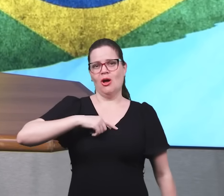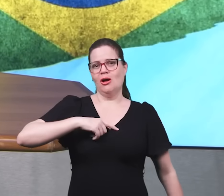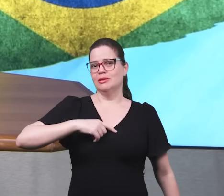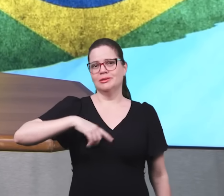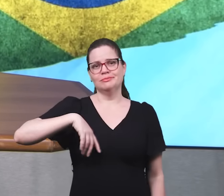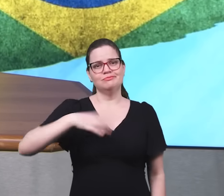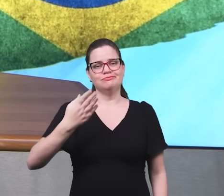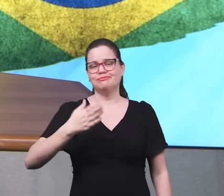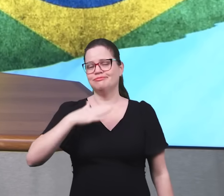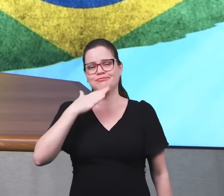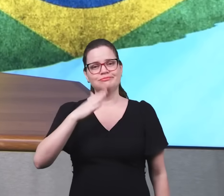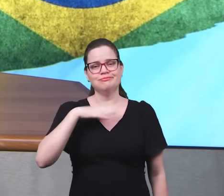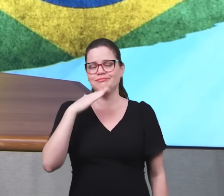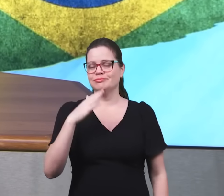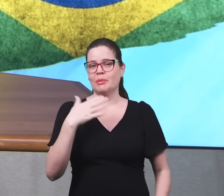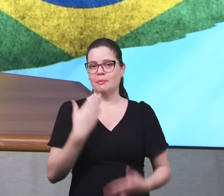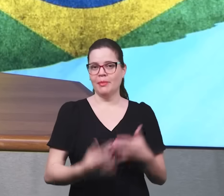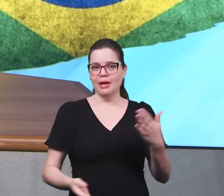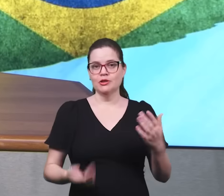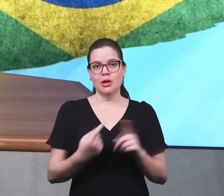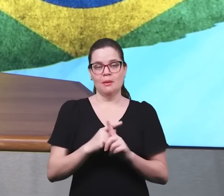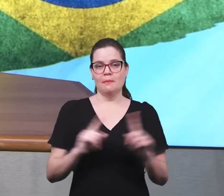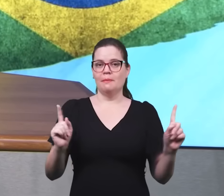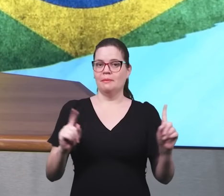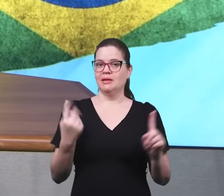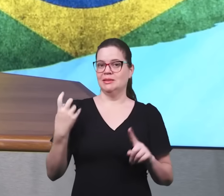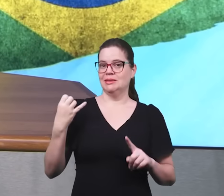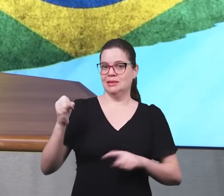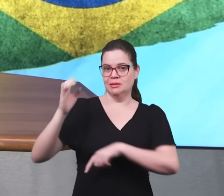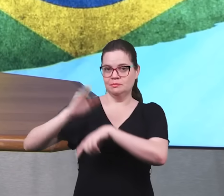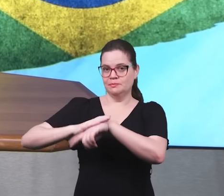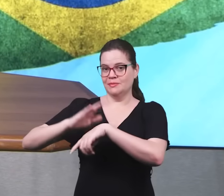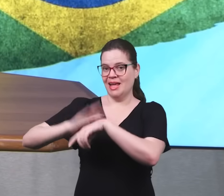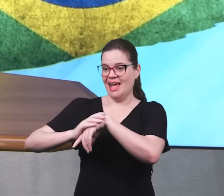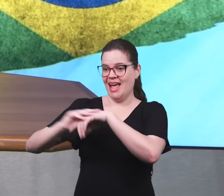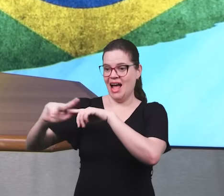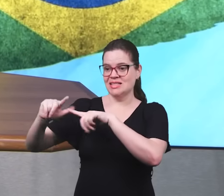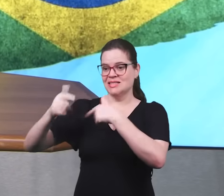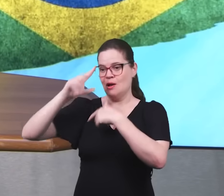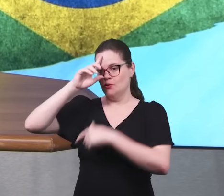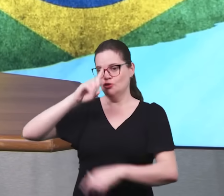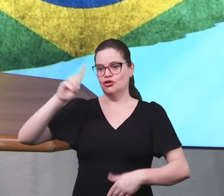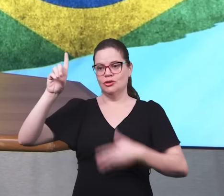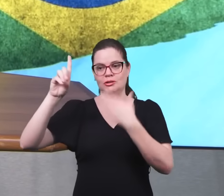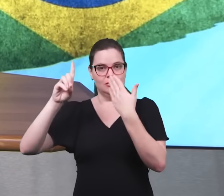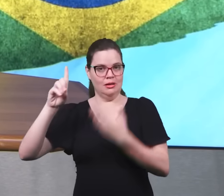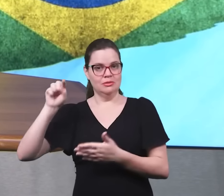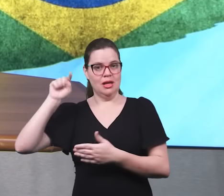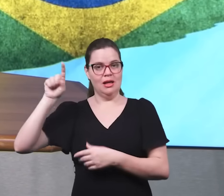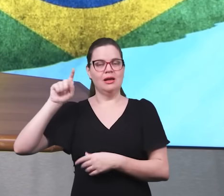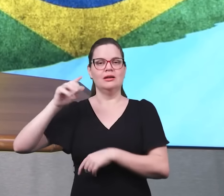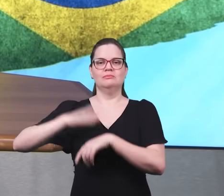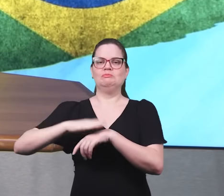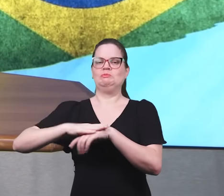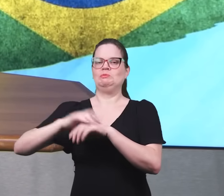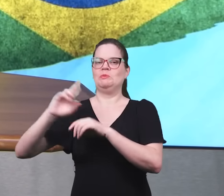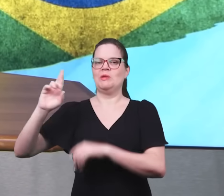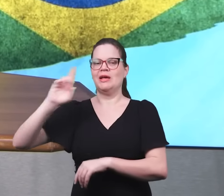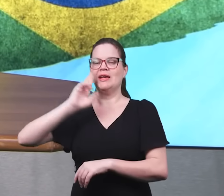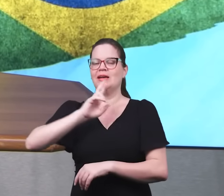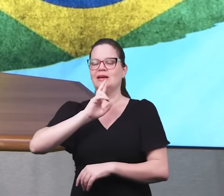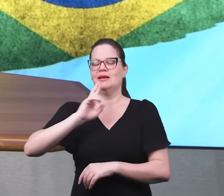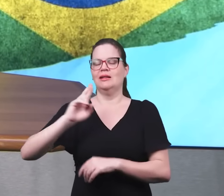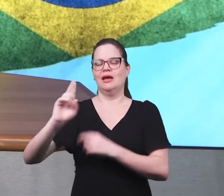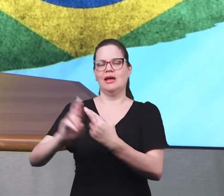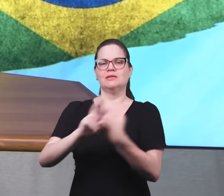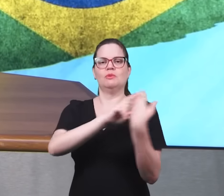humana, nós não temos como resistir. Mas quando o Espírito Santo, ele toma a frente,